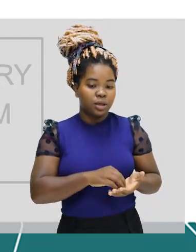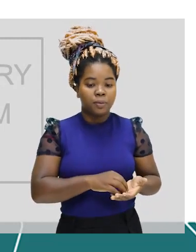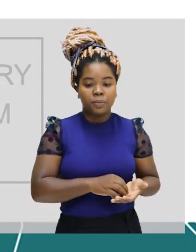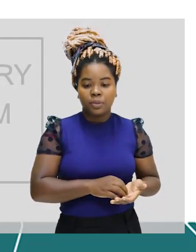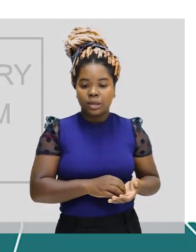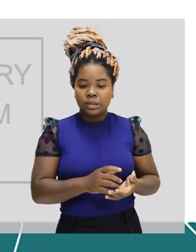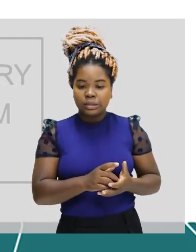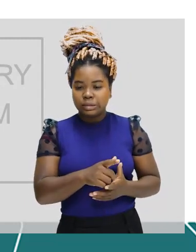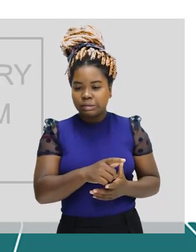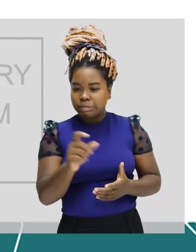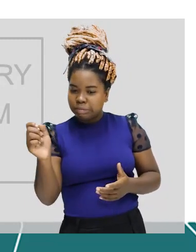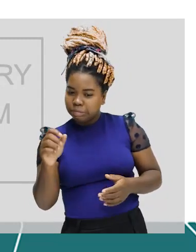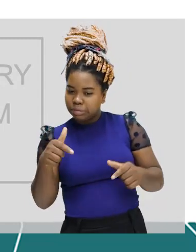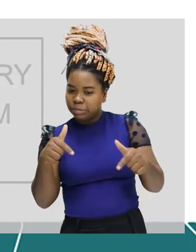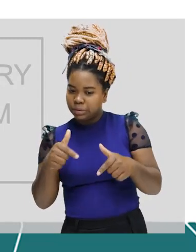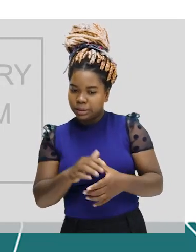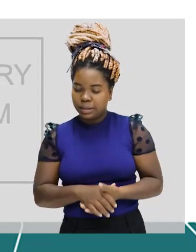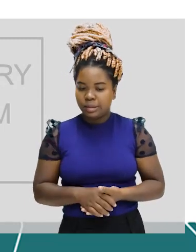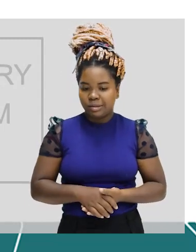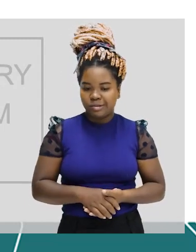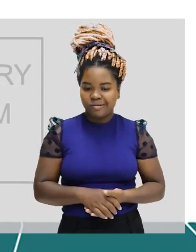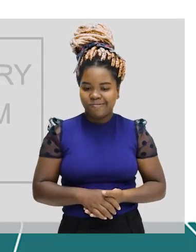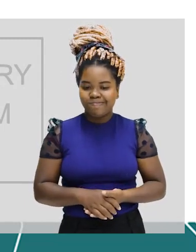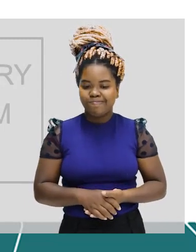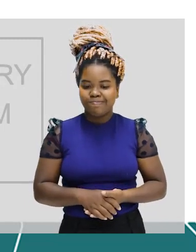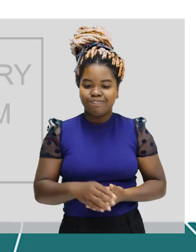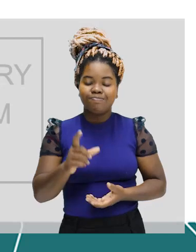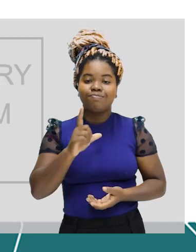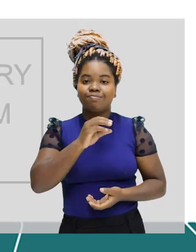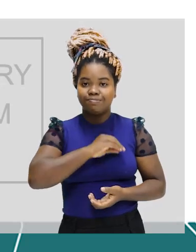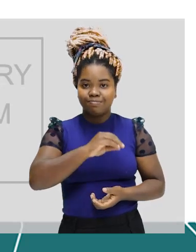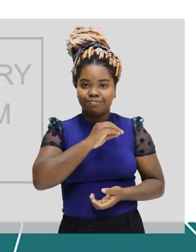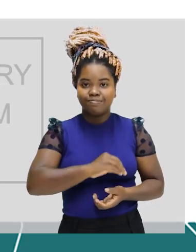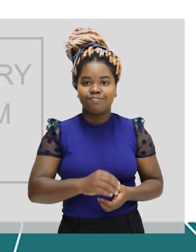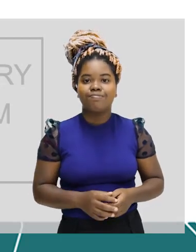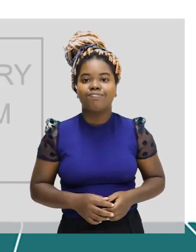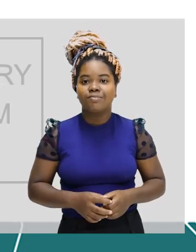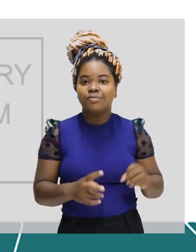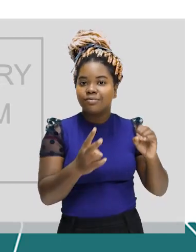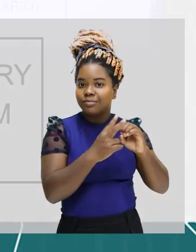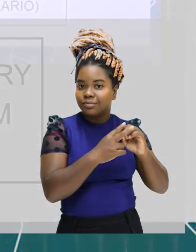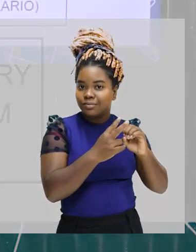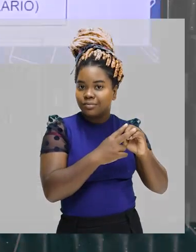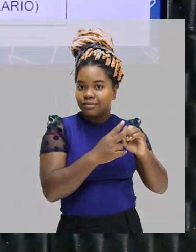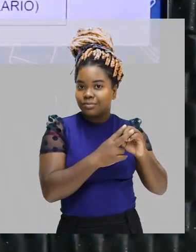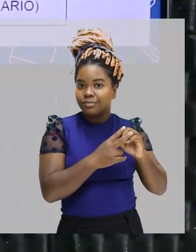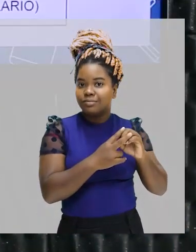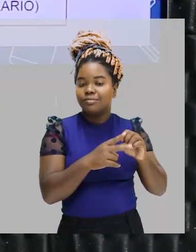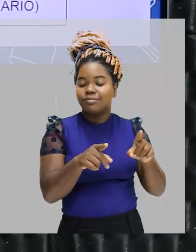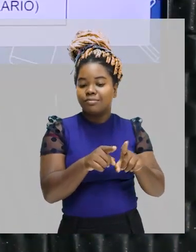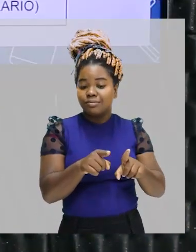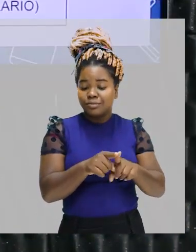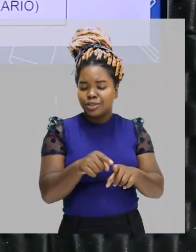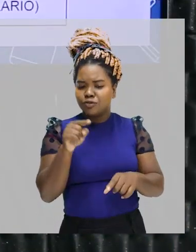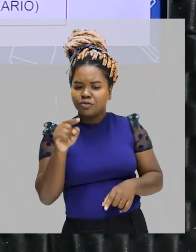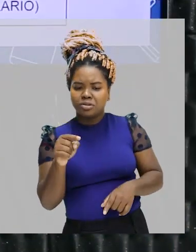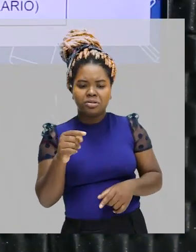saída. Earn a salary é ganhar um salário. O verbo ganhar, você talvez já viu a